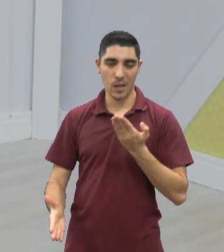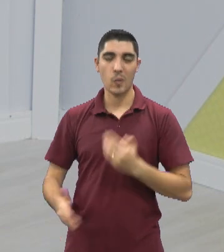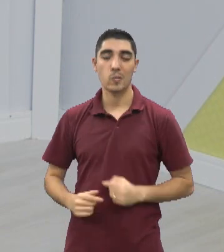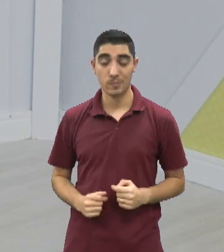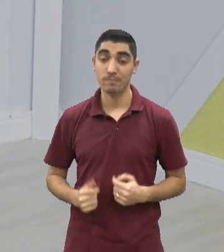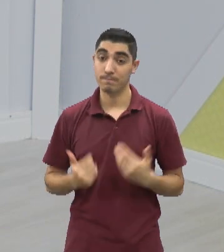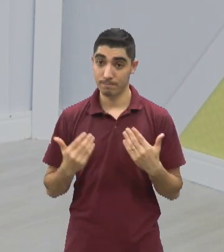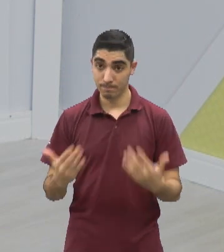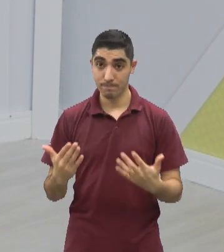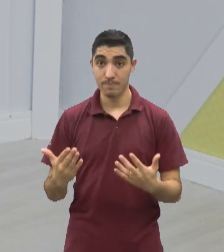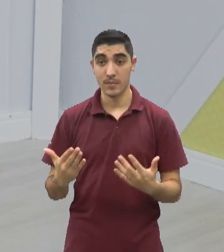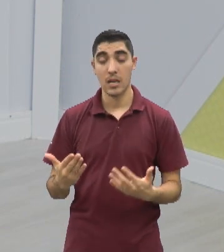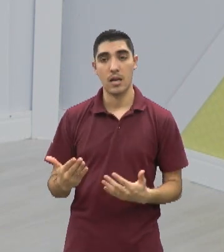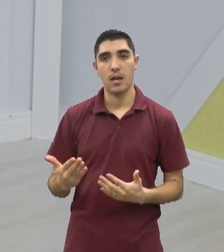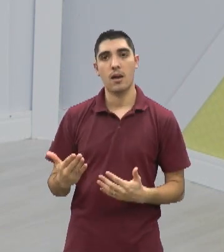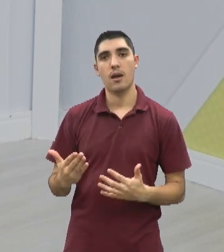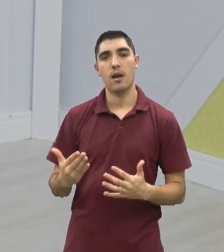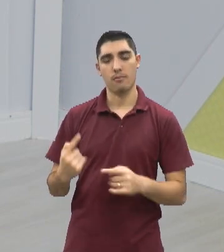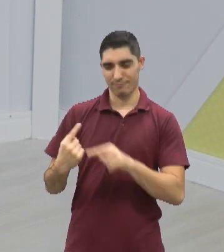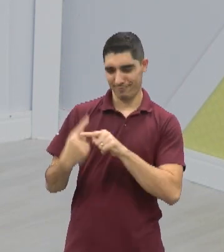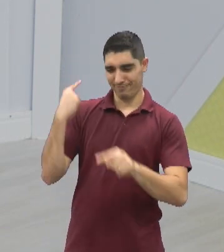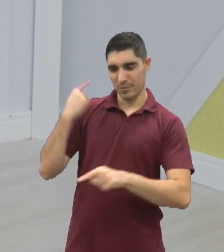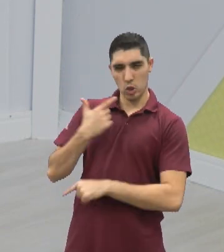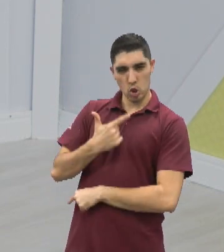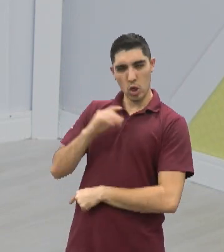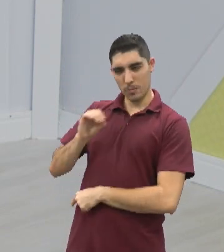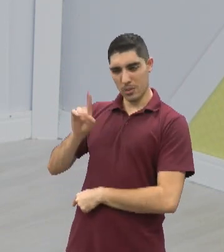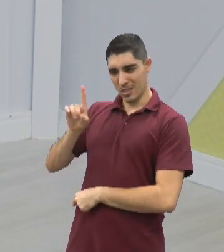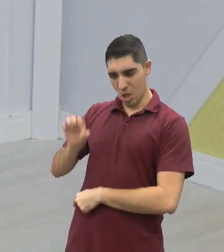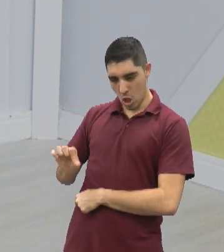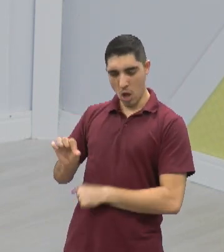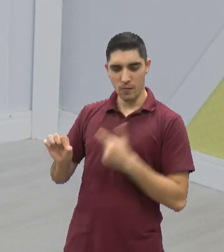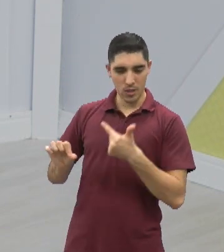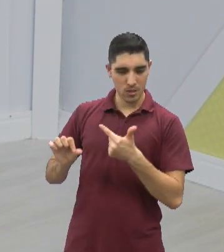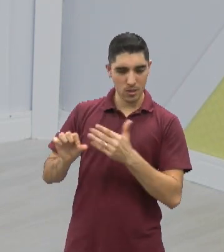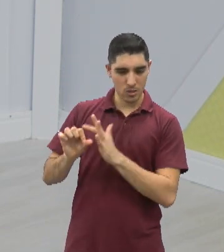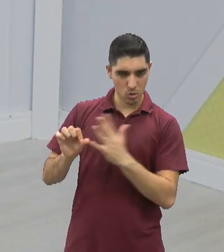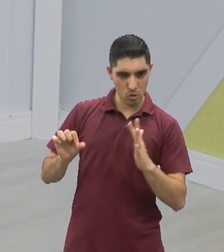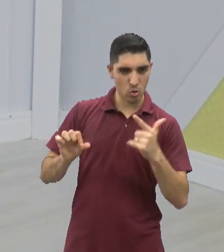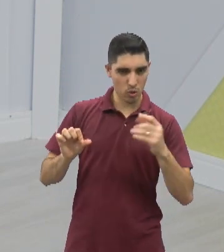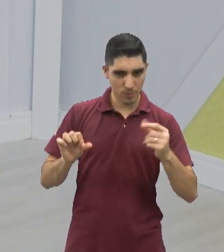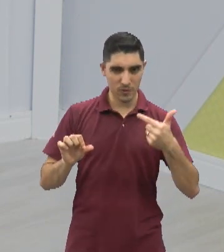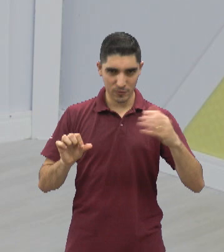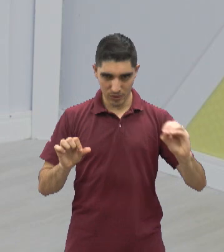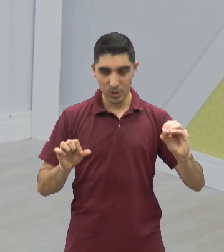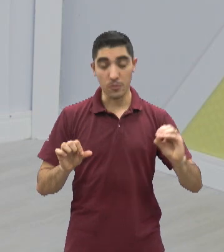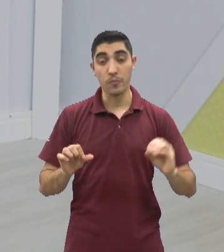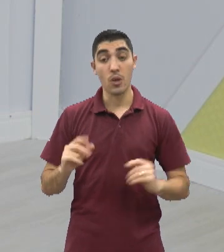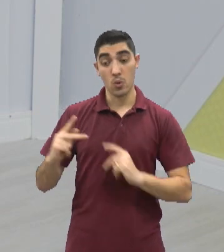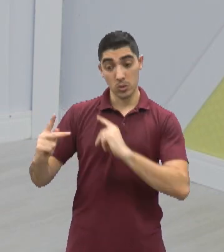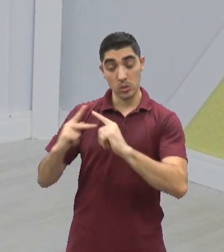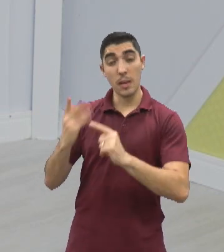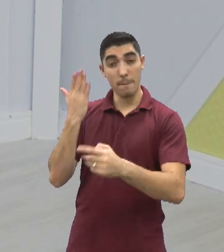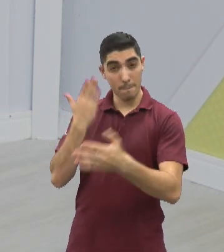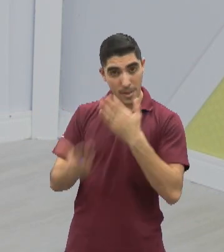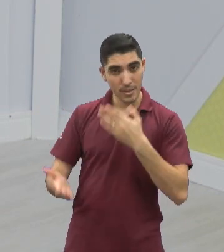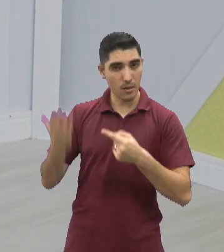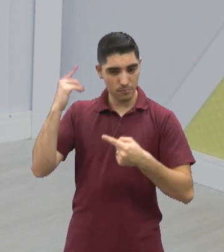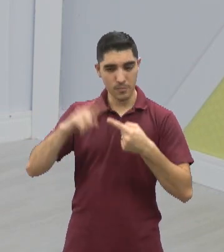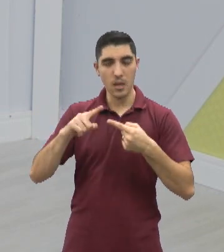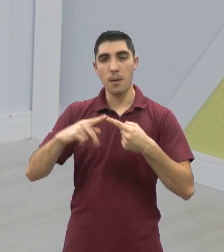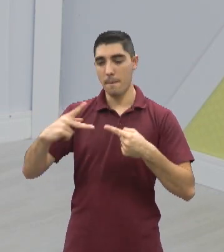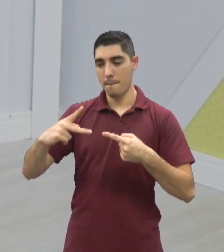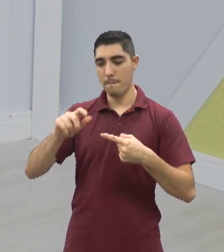fora de casa. Lá em 2019, 2020, foi 2019 na verdade, São José estreou perdendo fora de casa para o